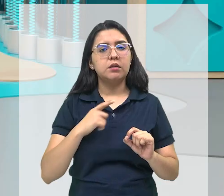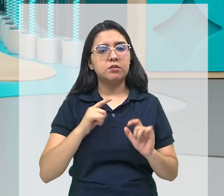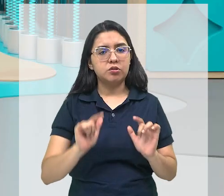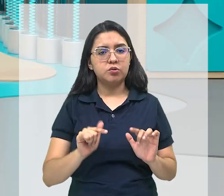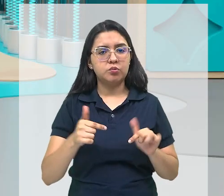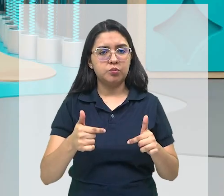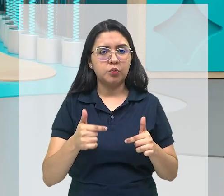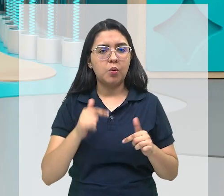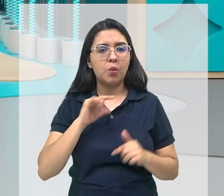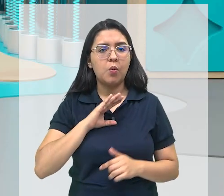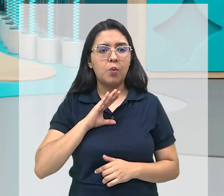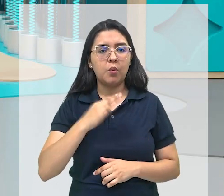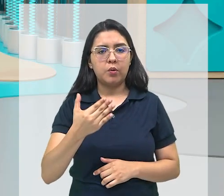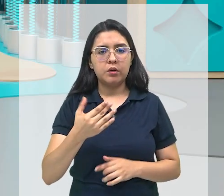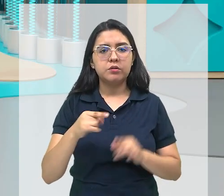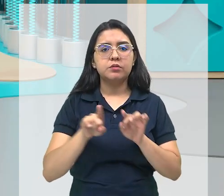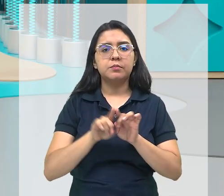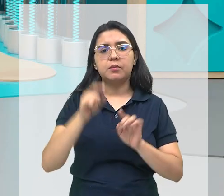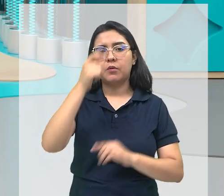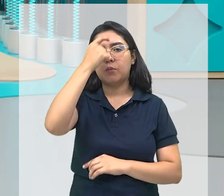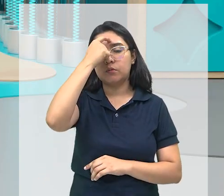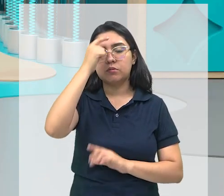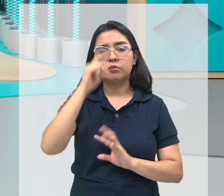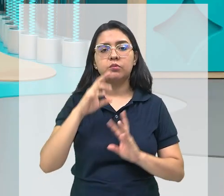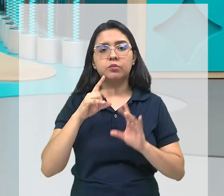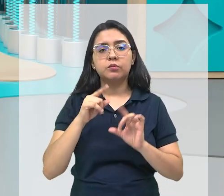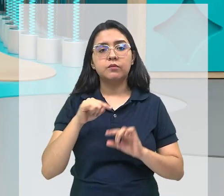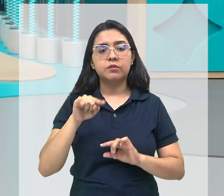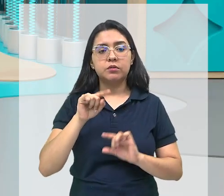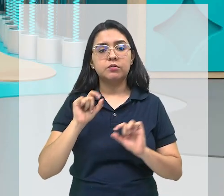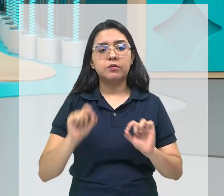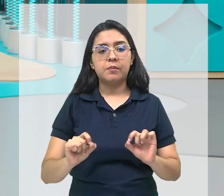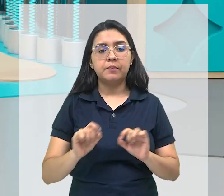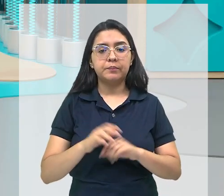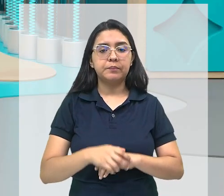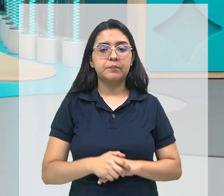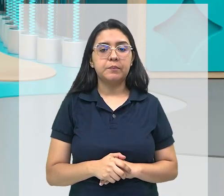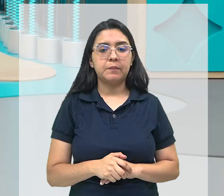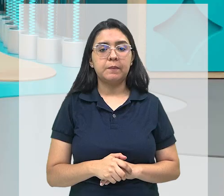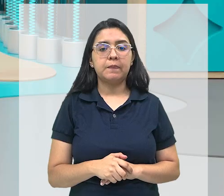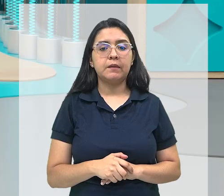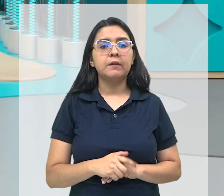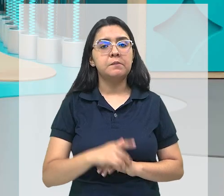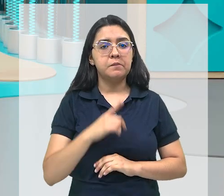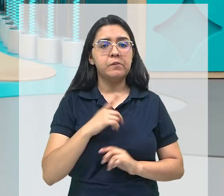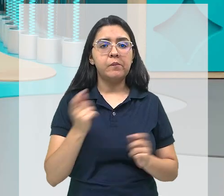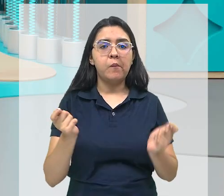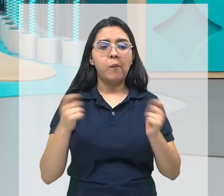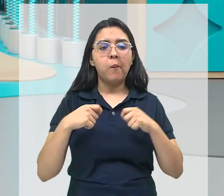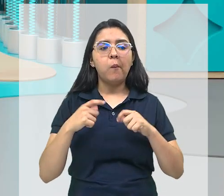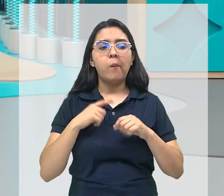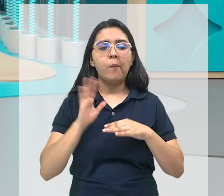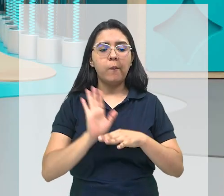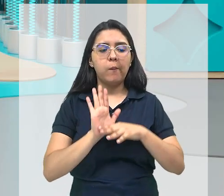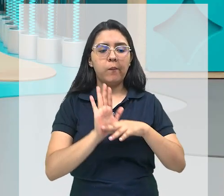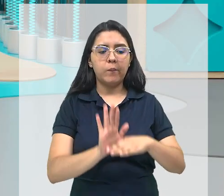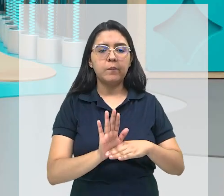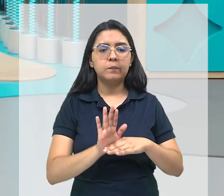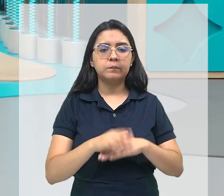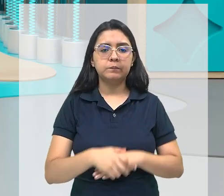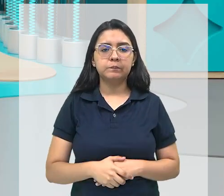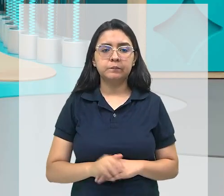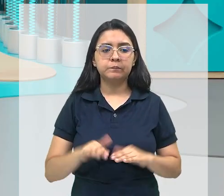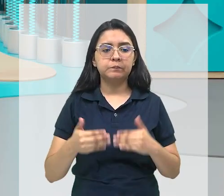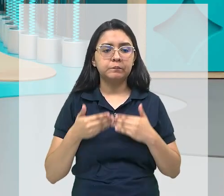aquela consciência de tudo que você é capaz de fazer naquele momento, certo?